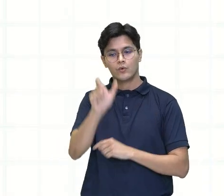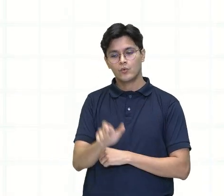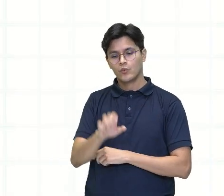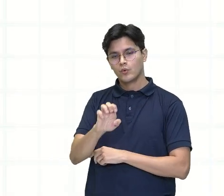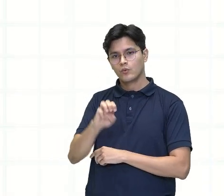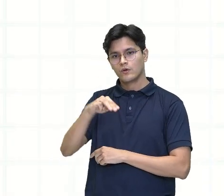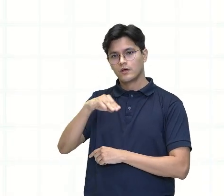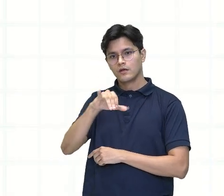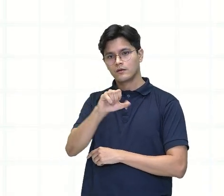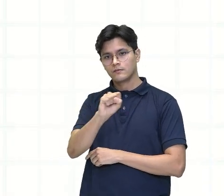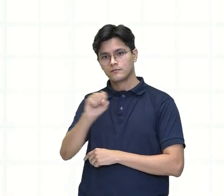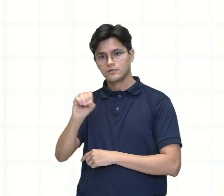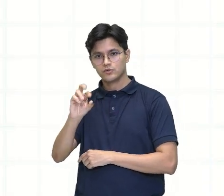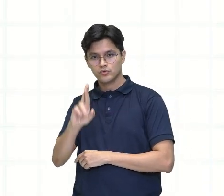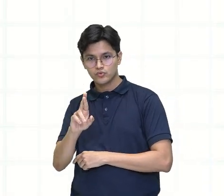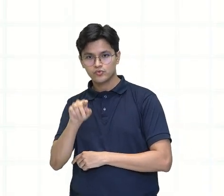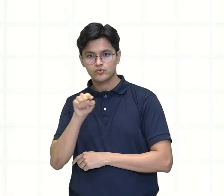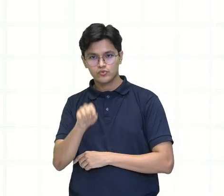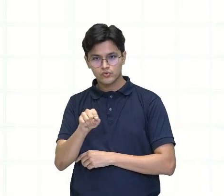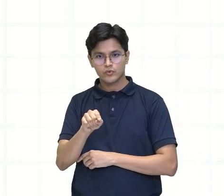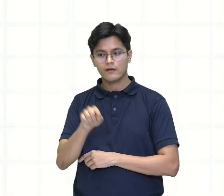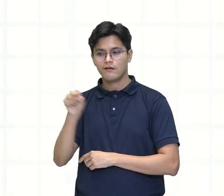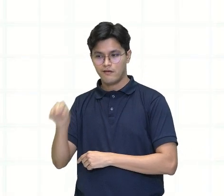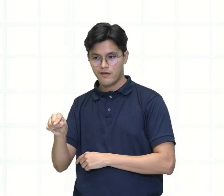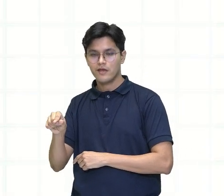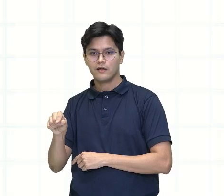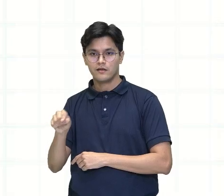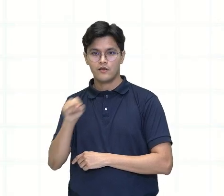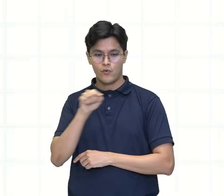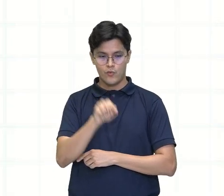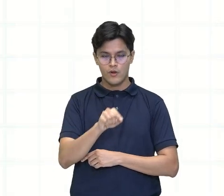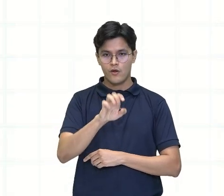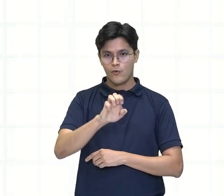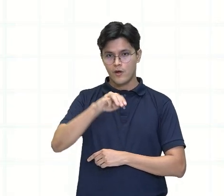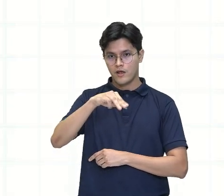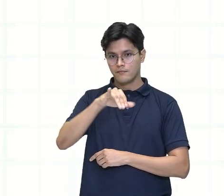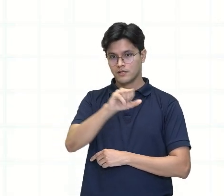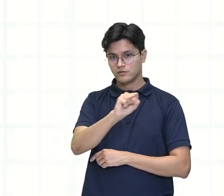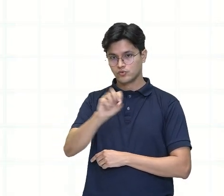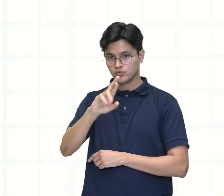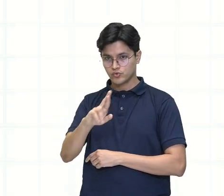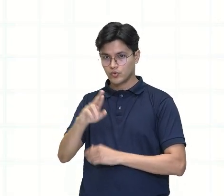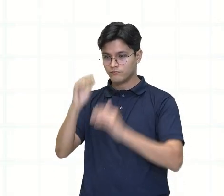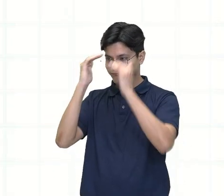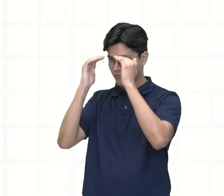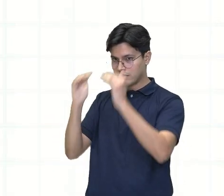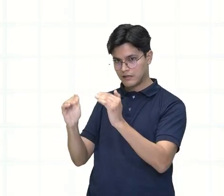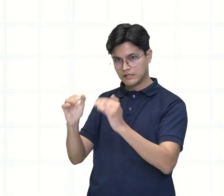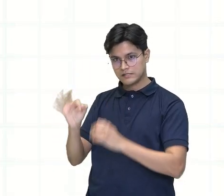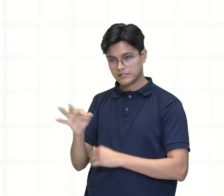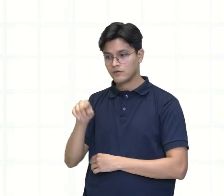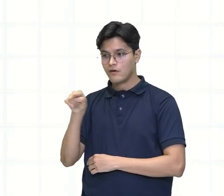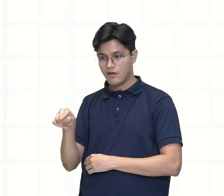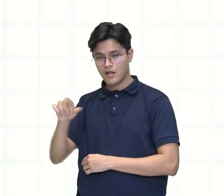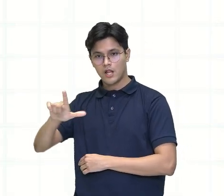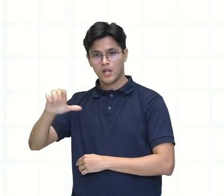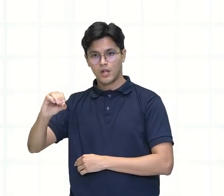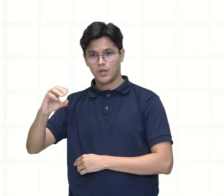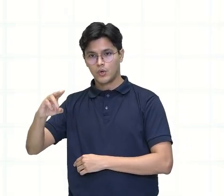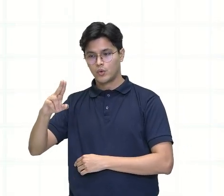explicitamente num patamar de autoridade, né? Então, ele vai ter aí essa autoridade. Eu ordeno que